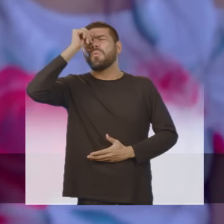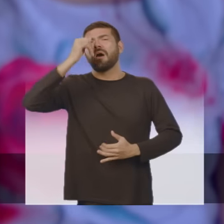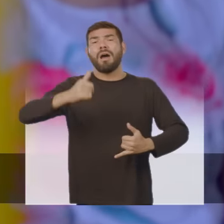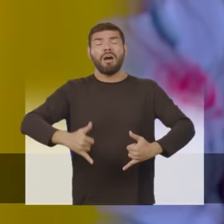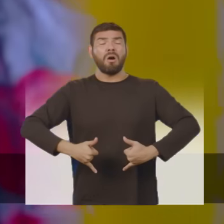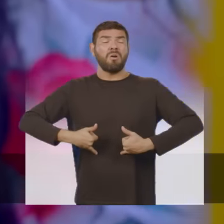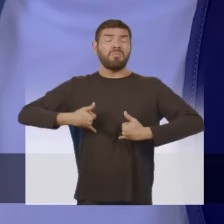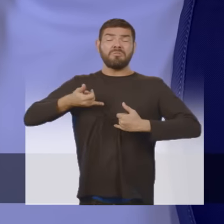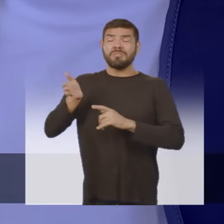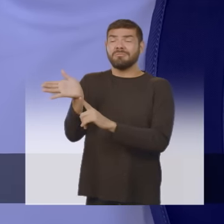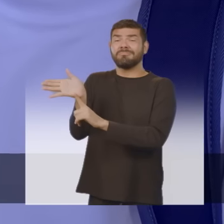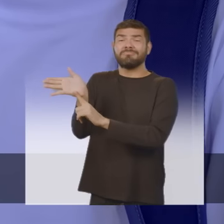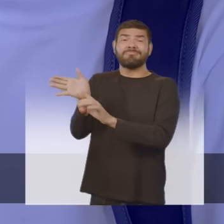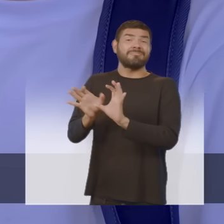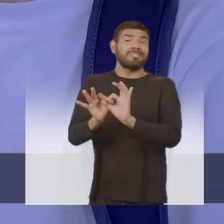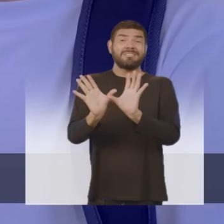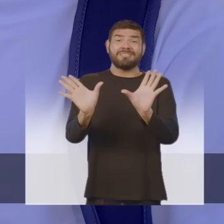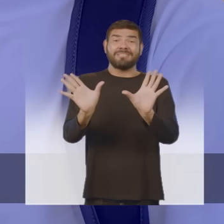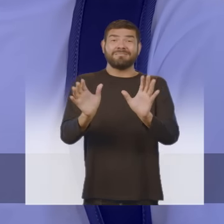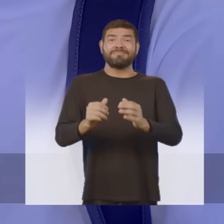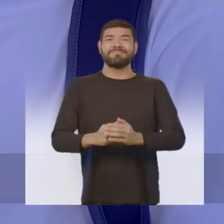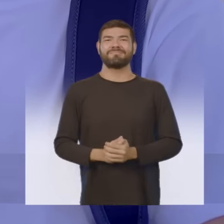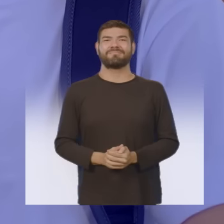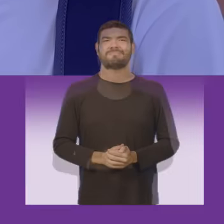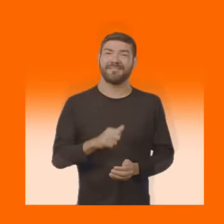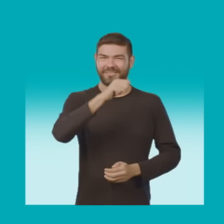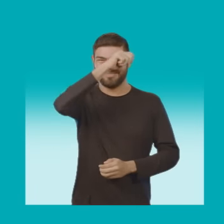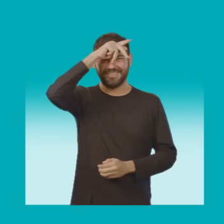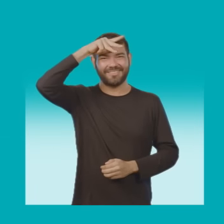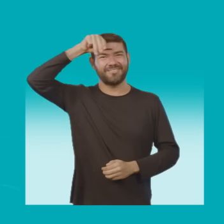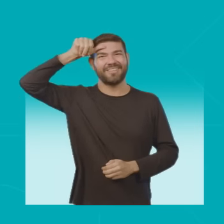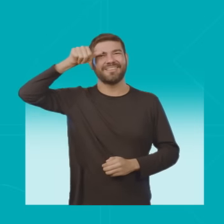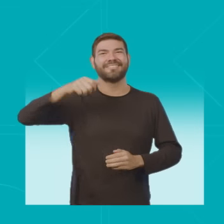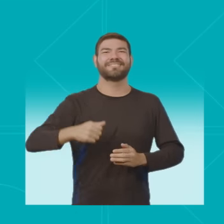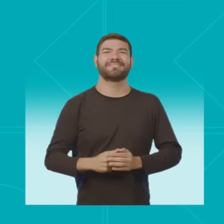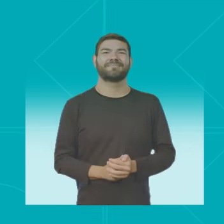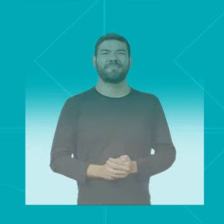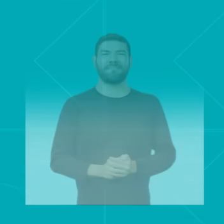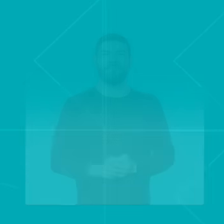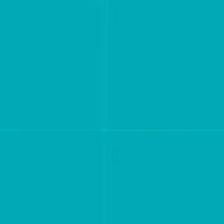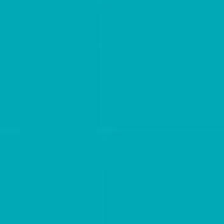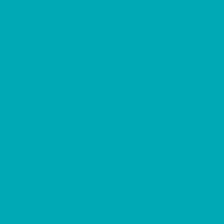orgulho de falar que o passe estudantil é livre. Prefeitura de Manaus.